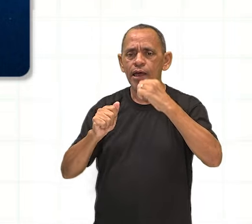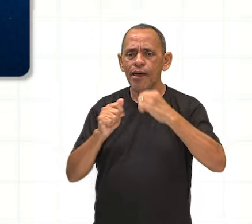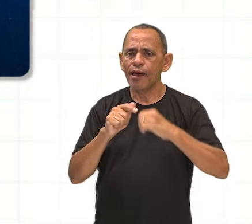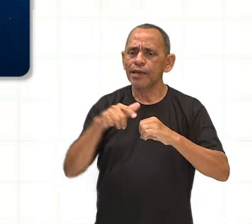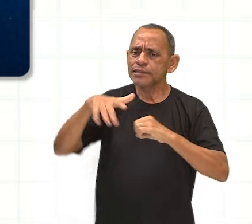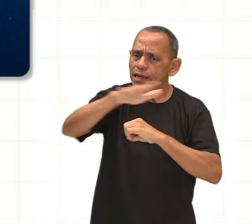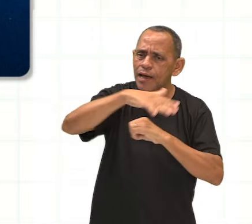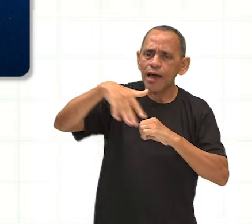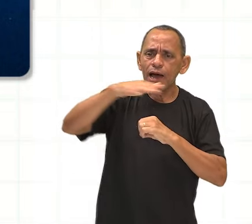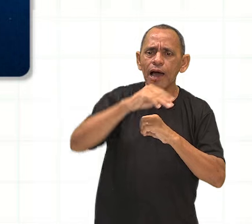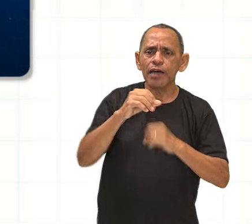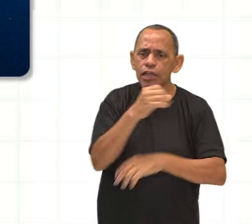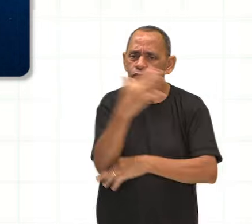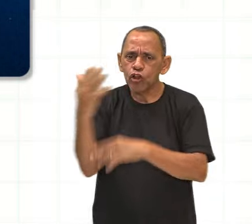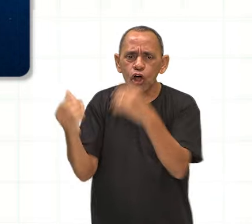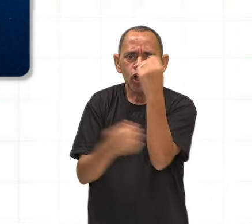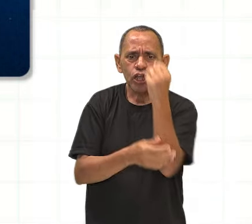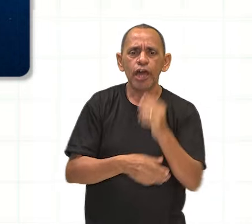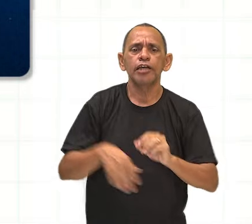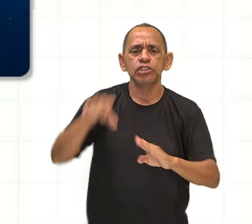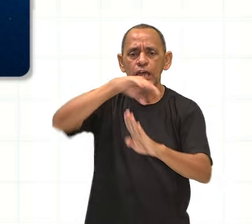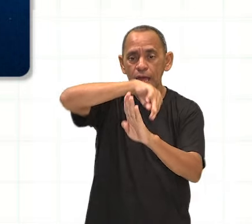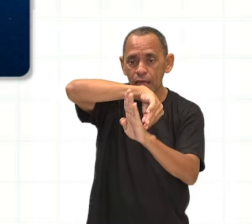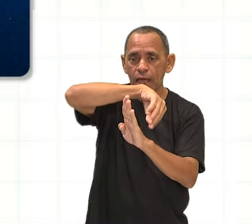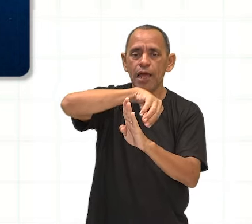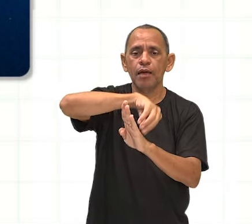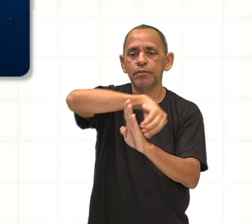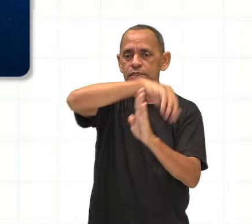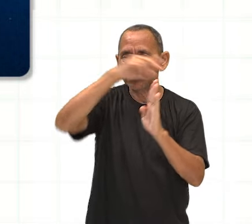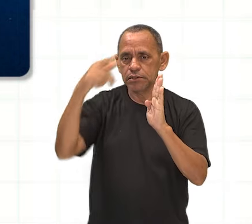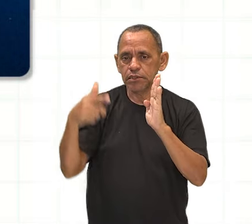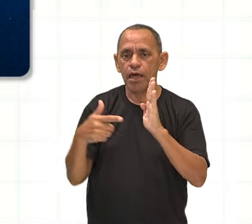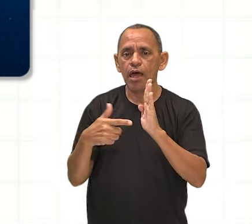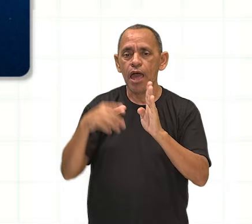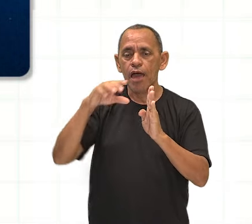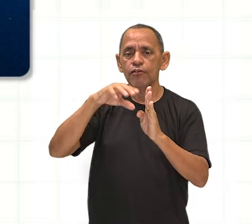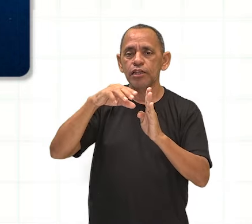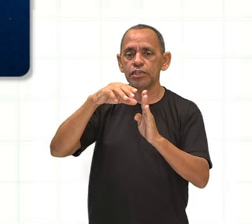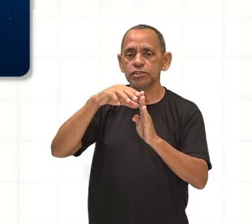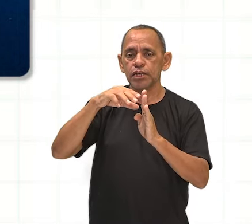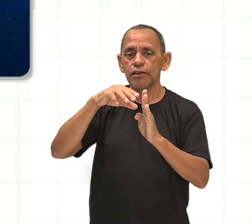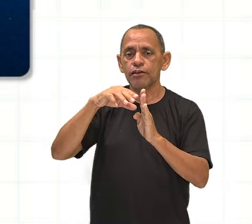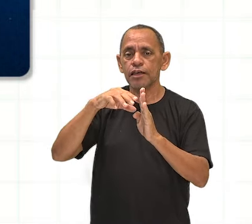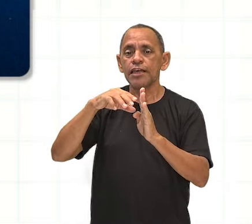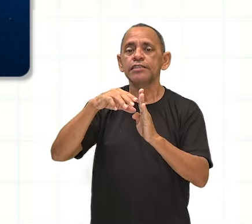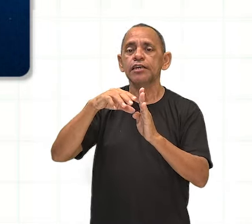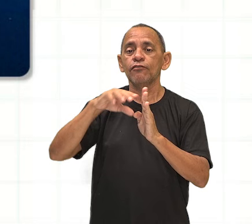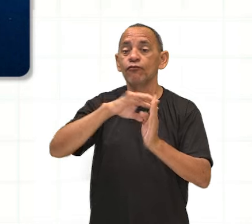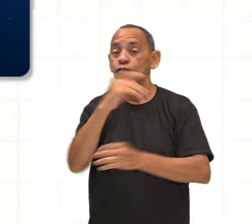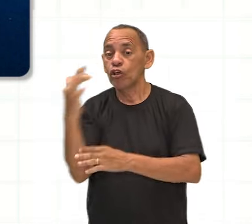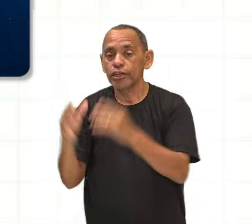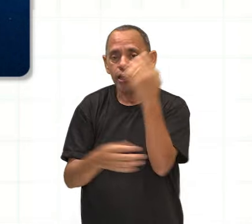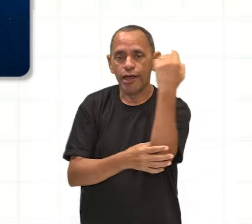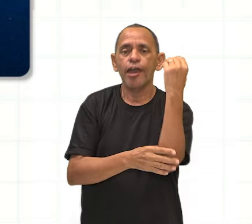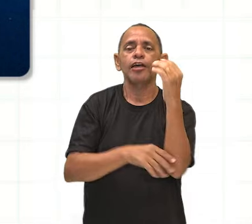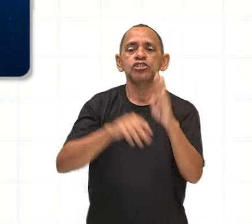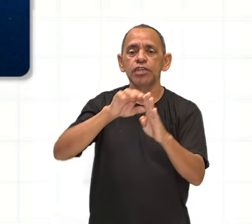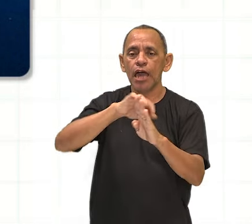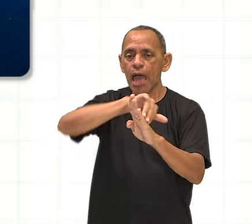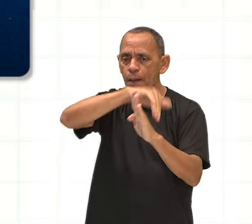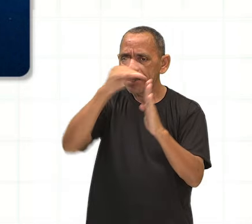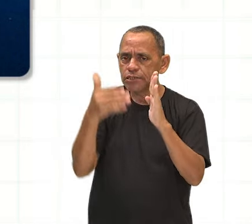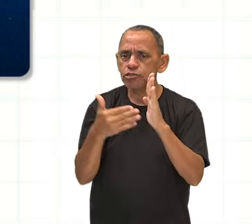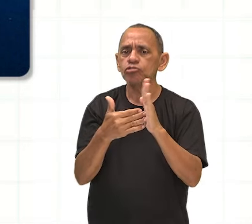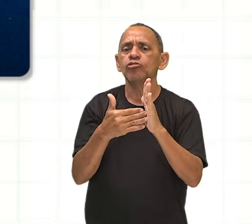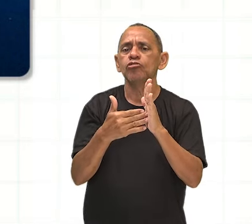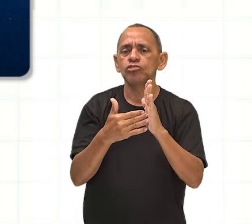emite mais ainda essa umidade por conta da floresta, certo? E todo esse vento que vem dessas regiões